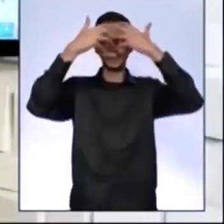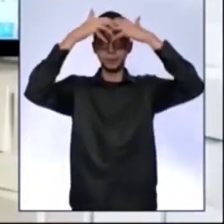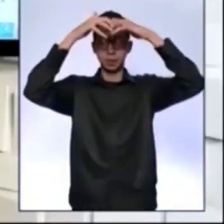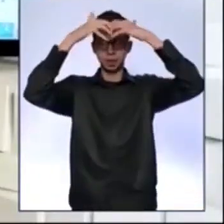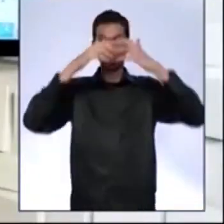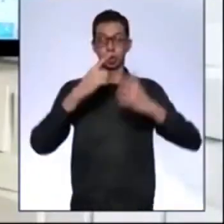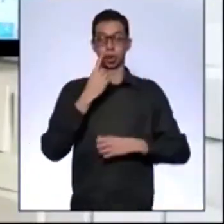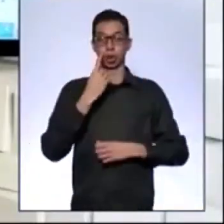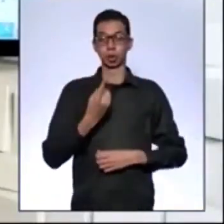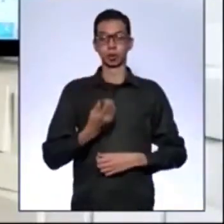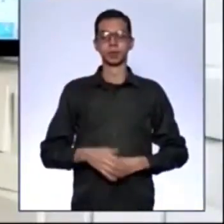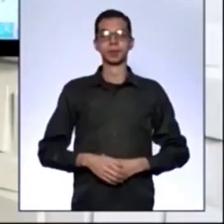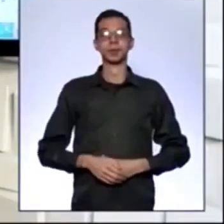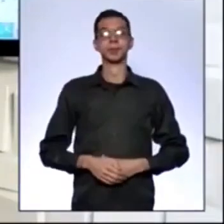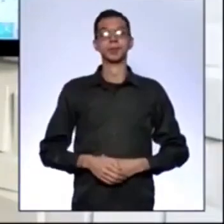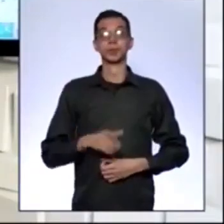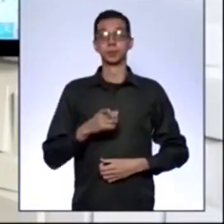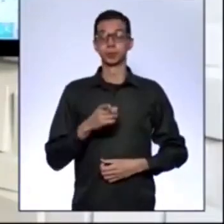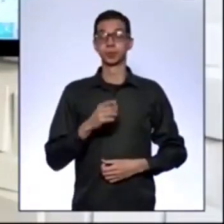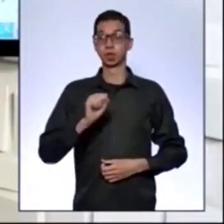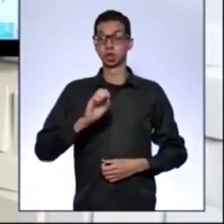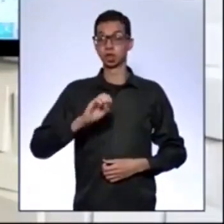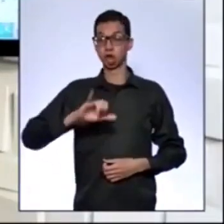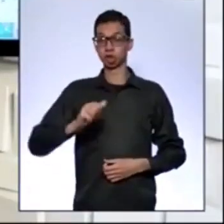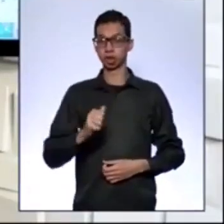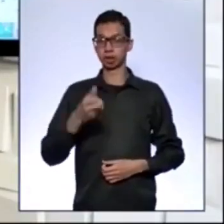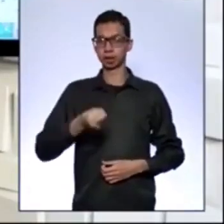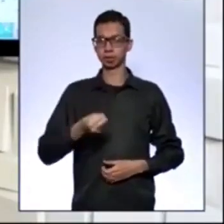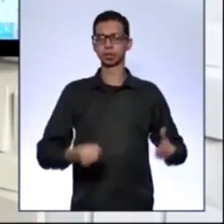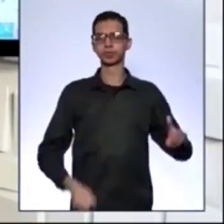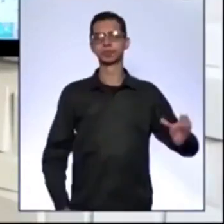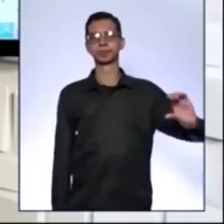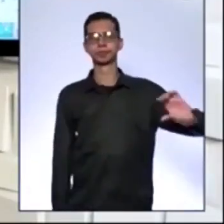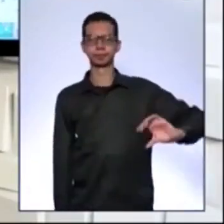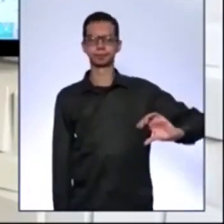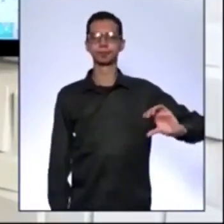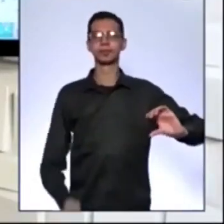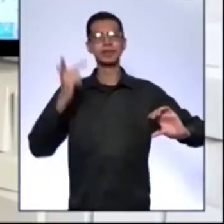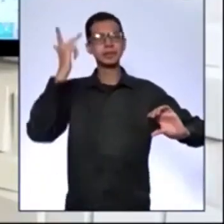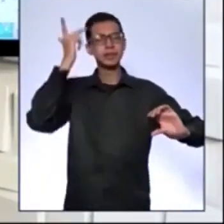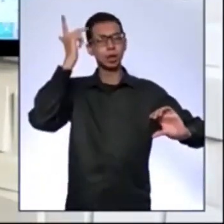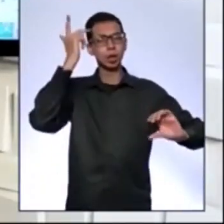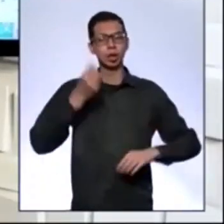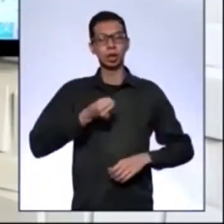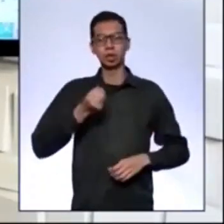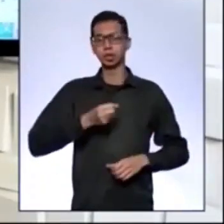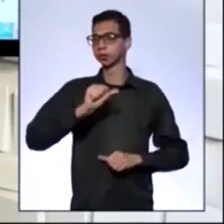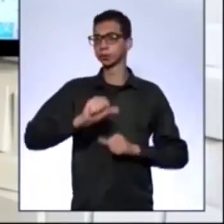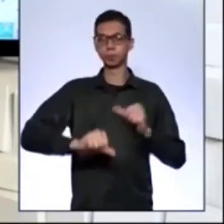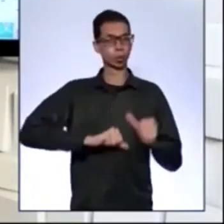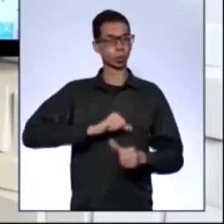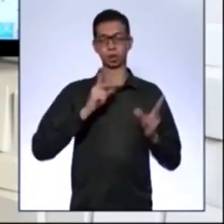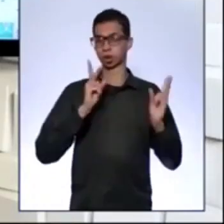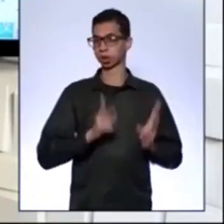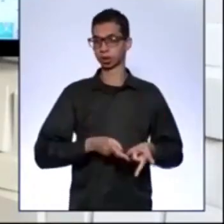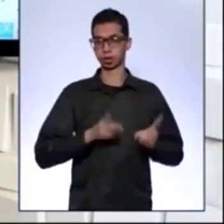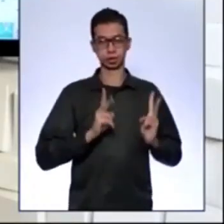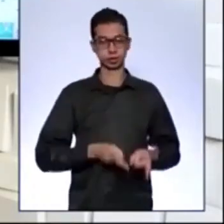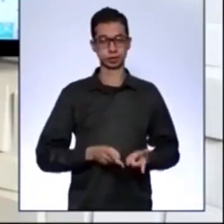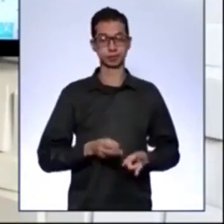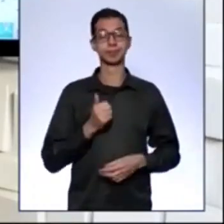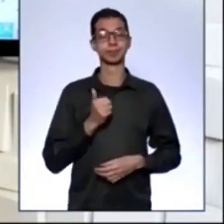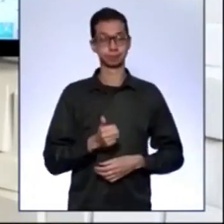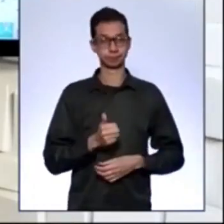você vai adicionar leite de soja o leite natural não muda tá em cacto ele é constante